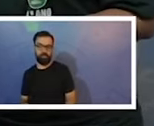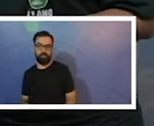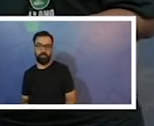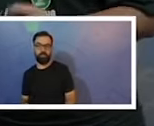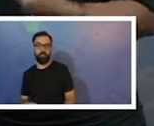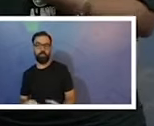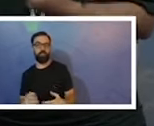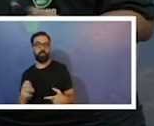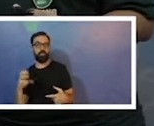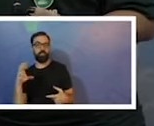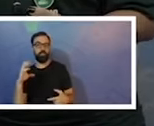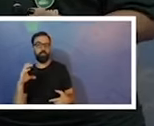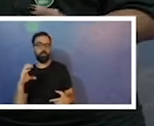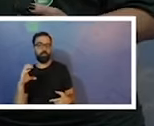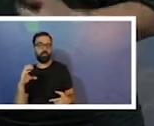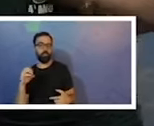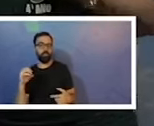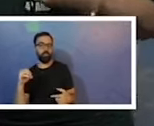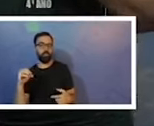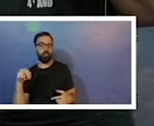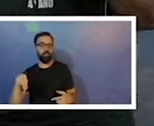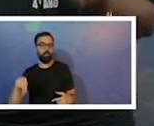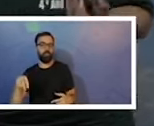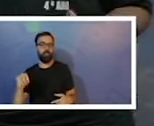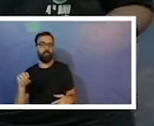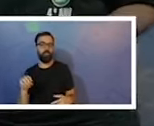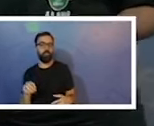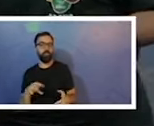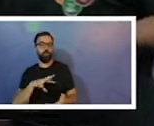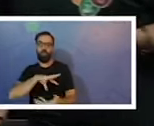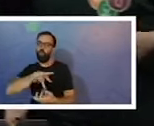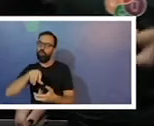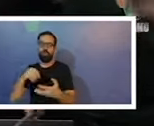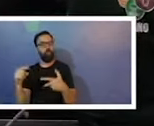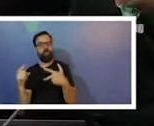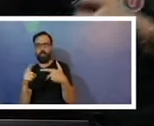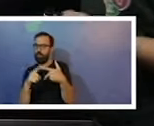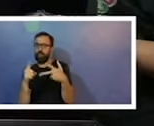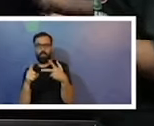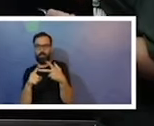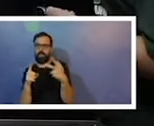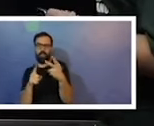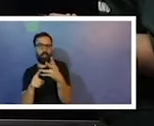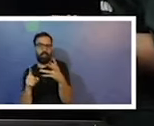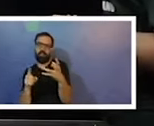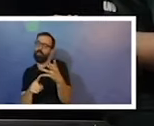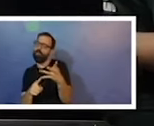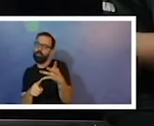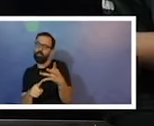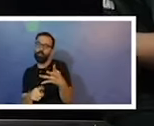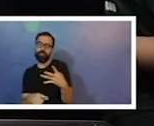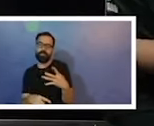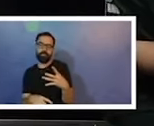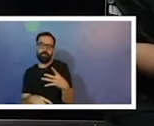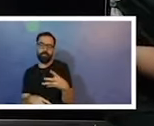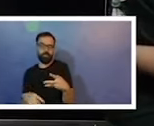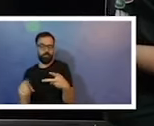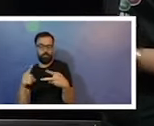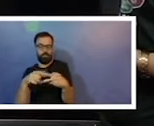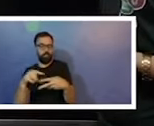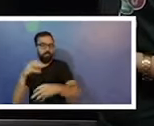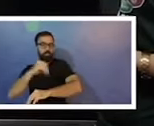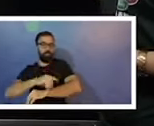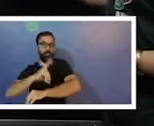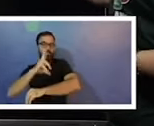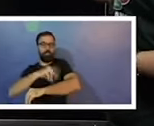Os consumidores, quem são? Todos que se alimentam de outro ser vivo. Então, nós temos consumidores, o